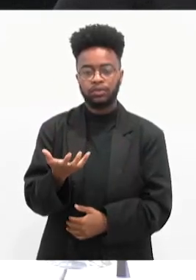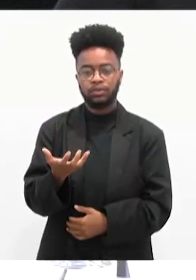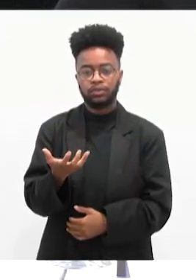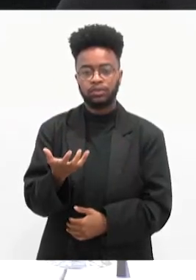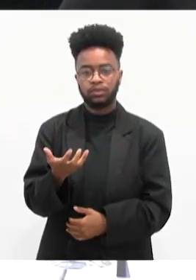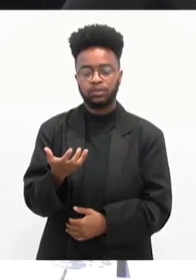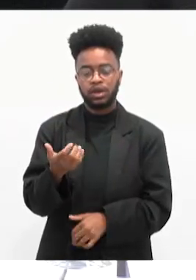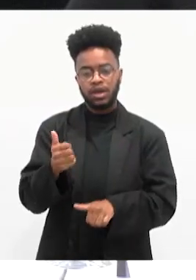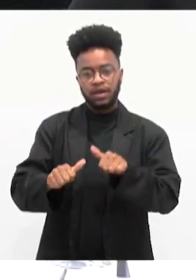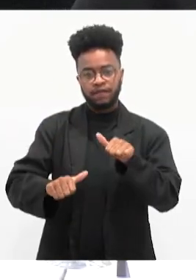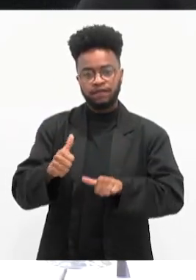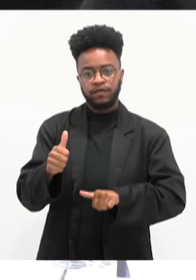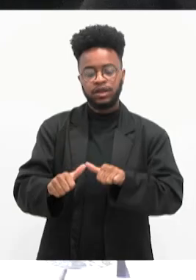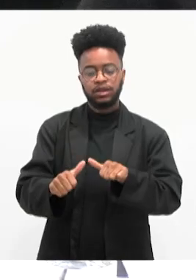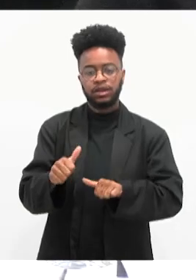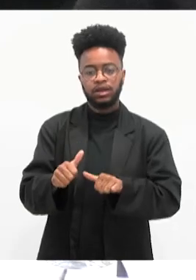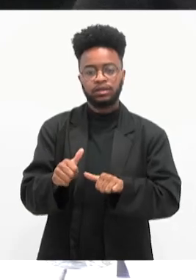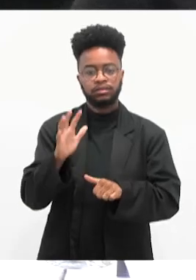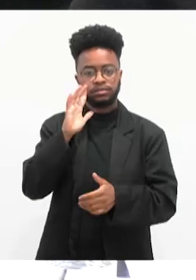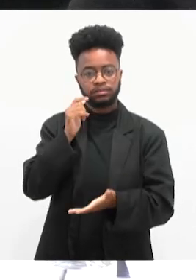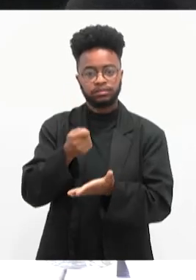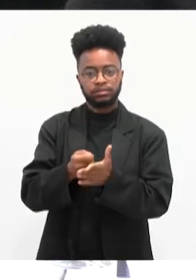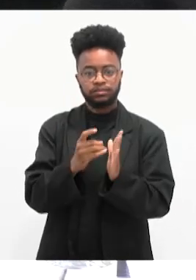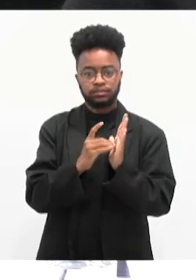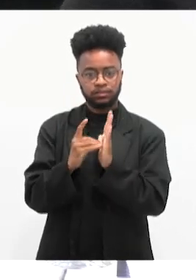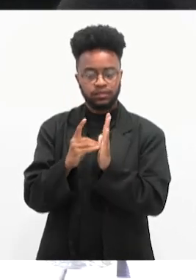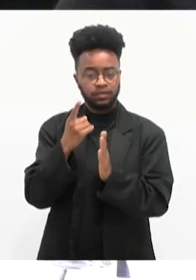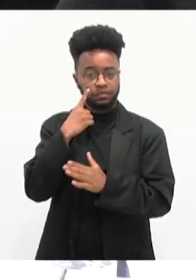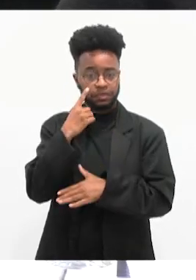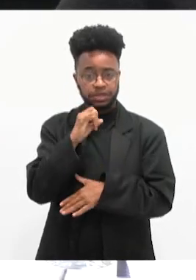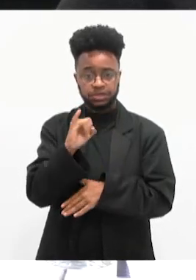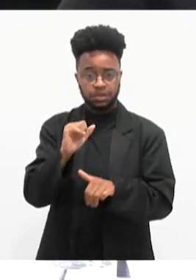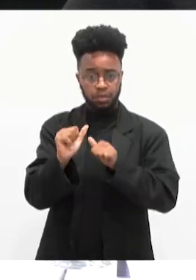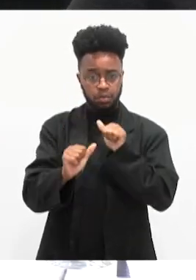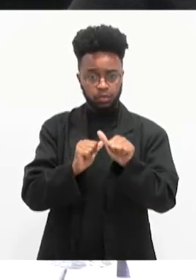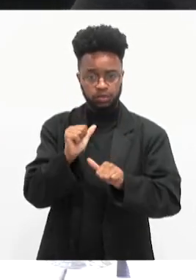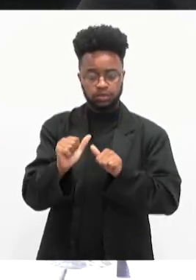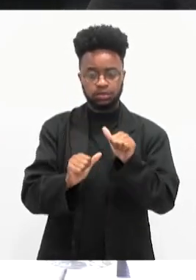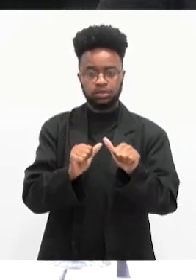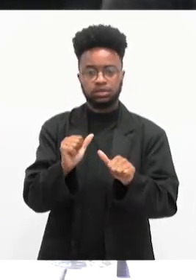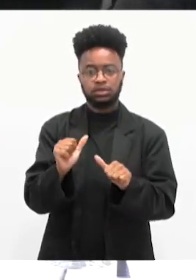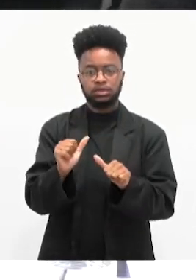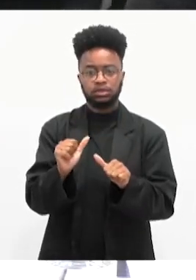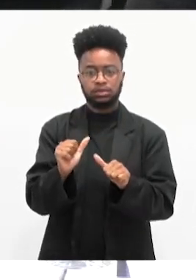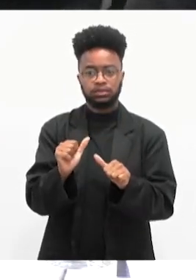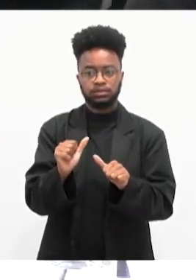os fundamentos da decisão do Detran para ver se essa mudança está